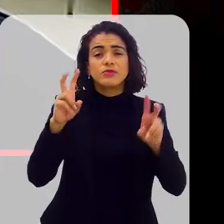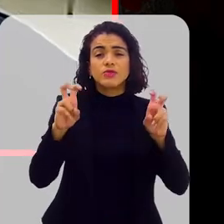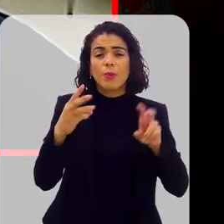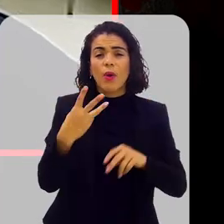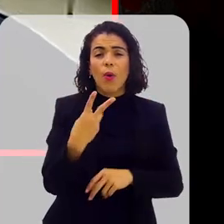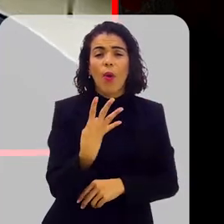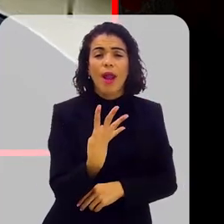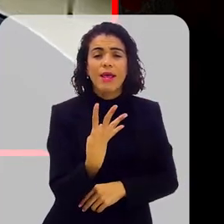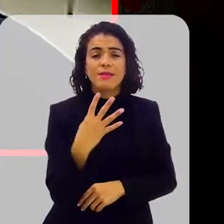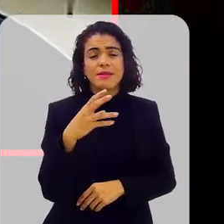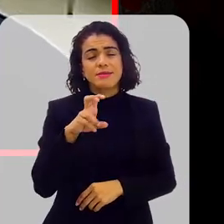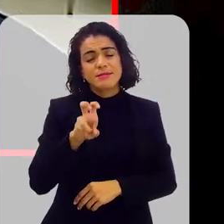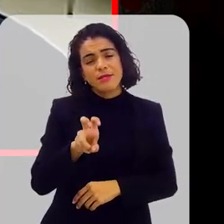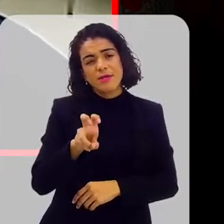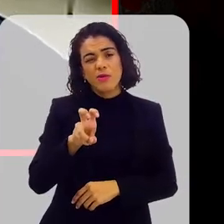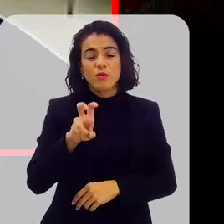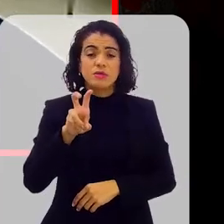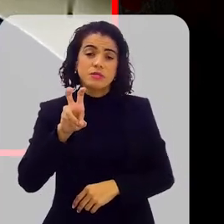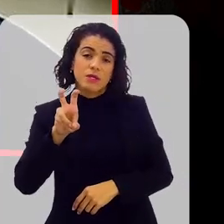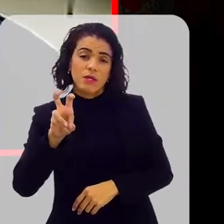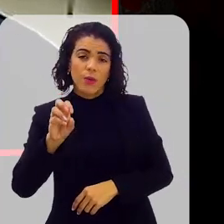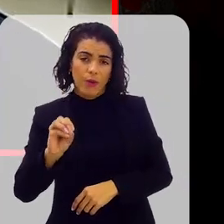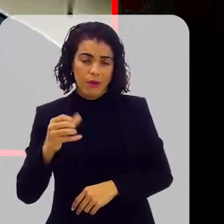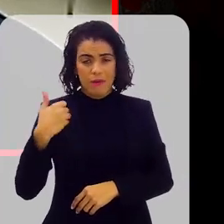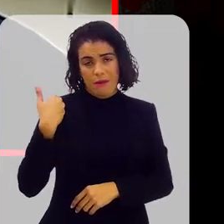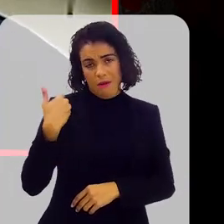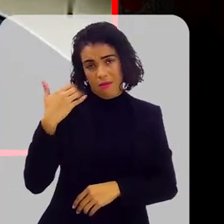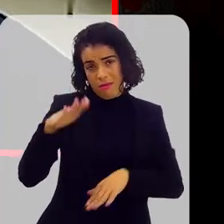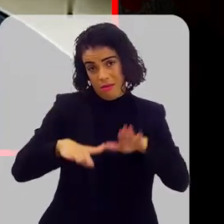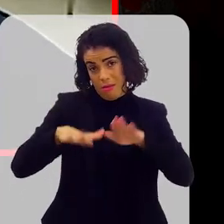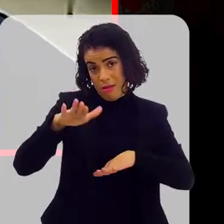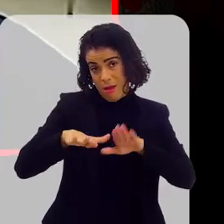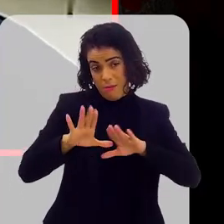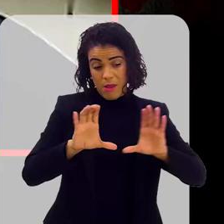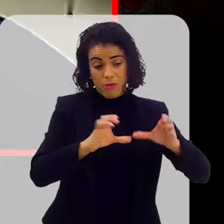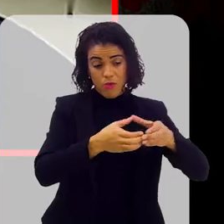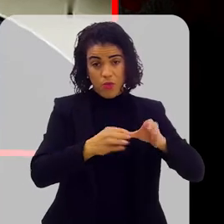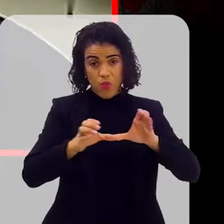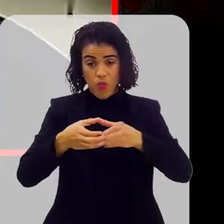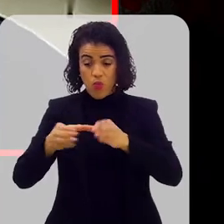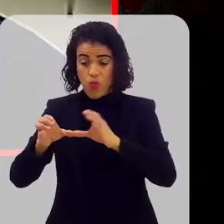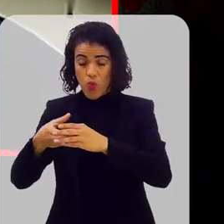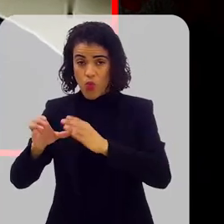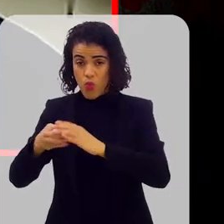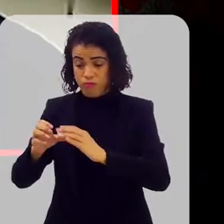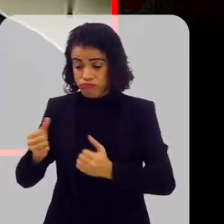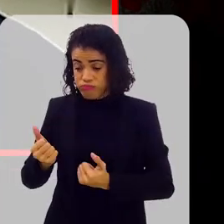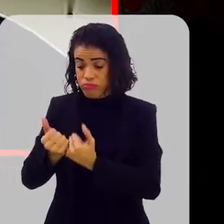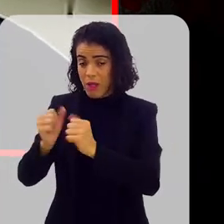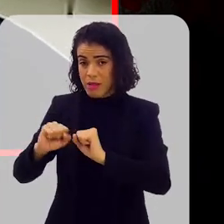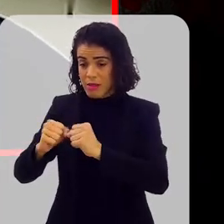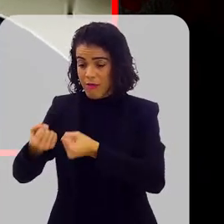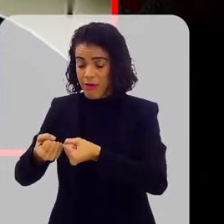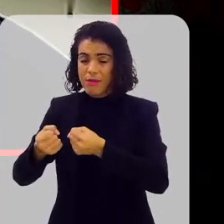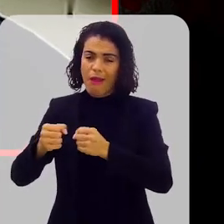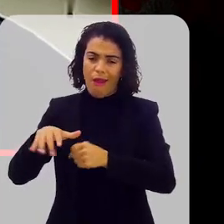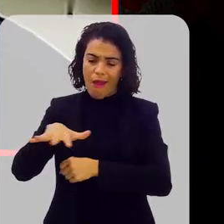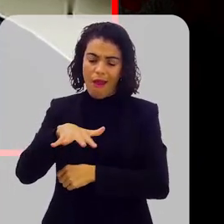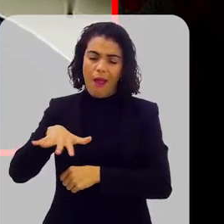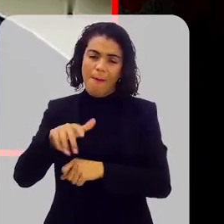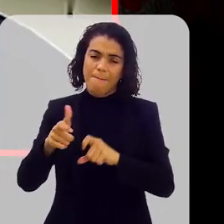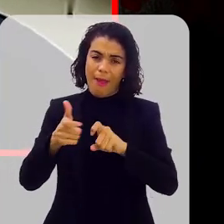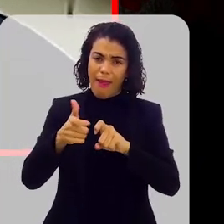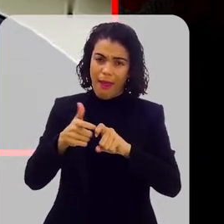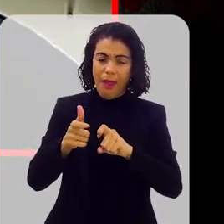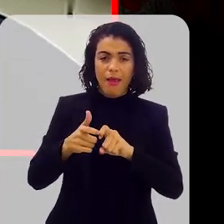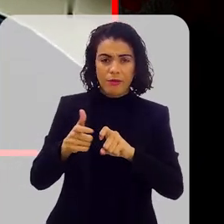E a gente está falando aqui de 45, 50 anos, dependendo da sociedade que defende uma coisa ou outra, na sociedade